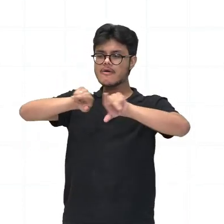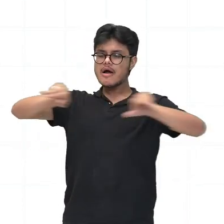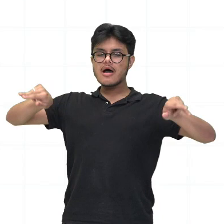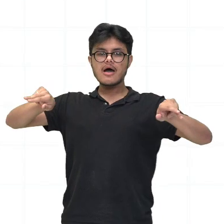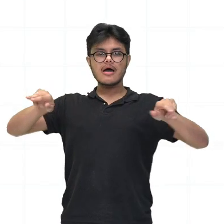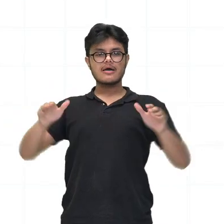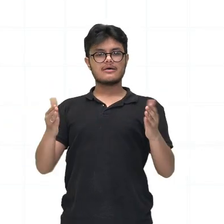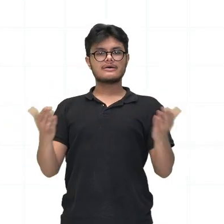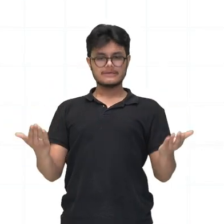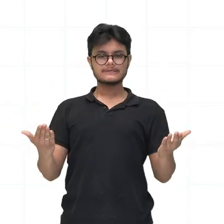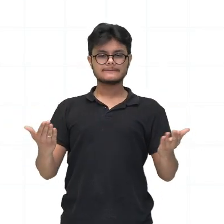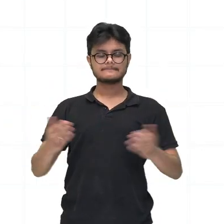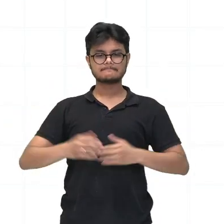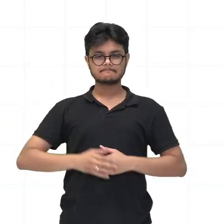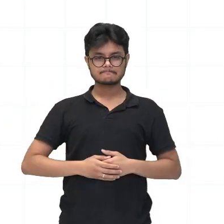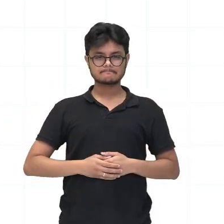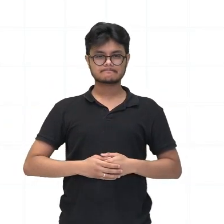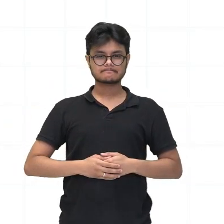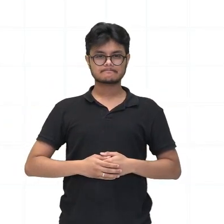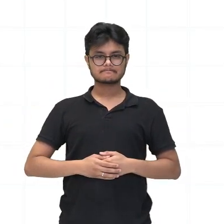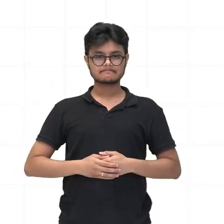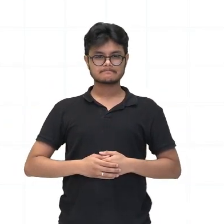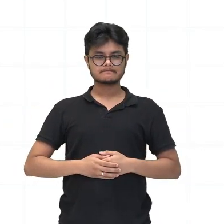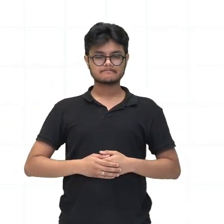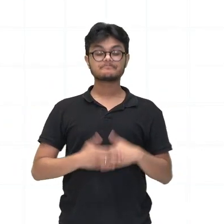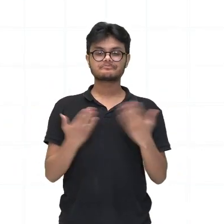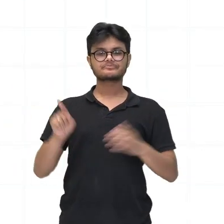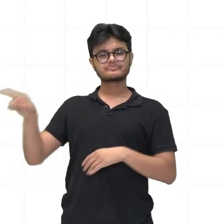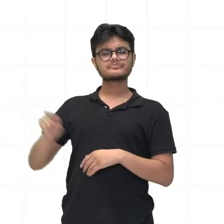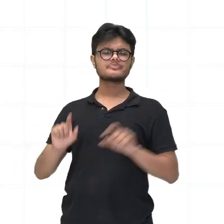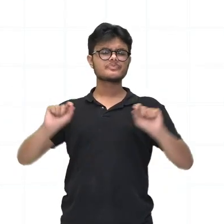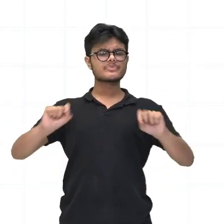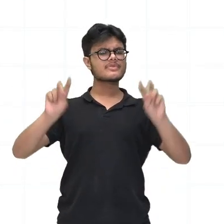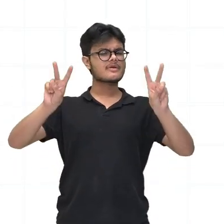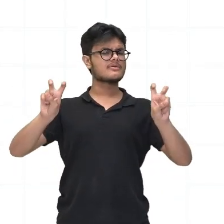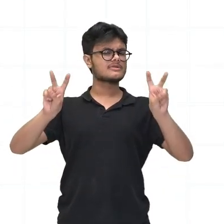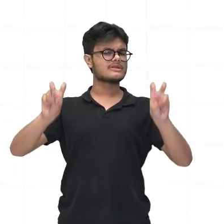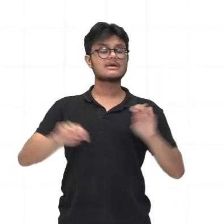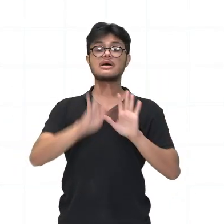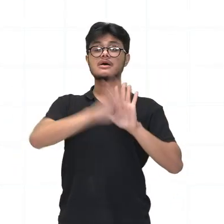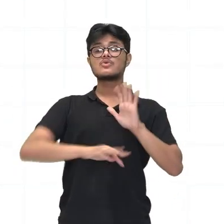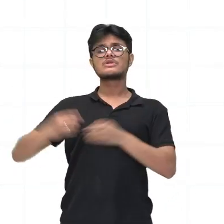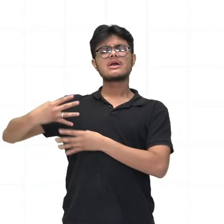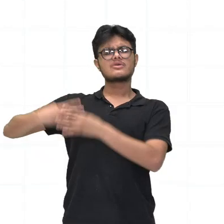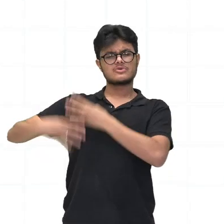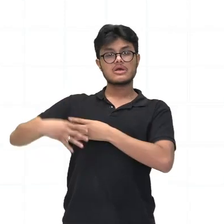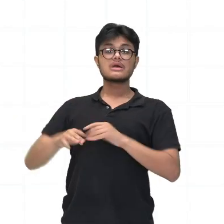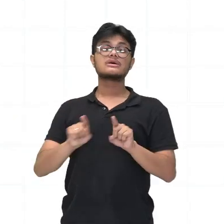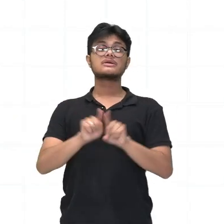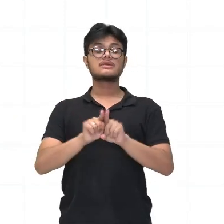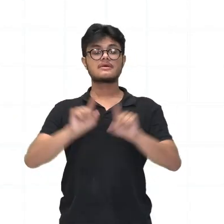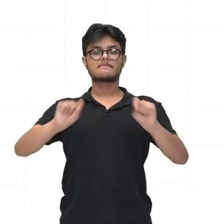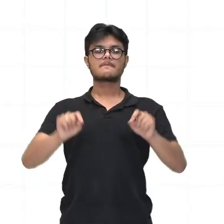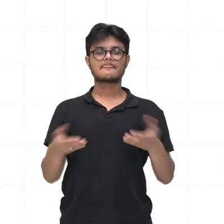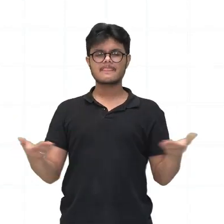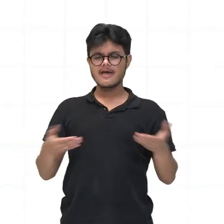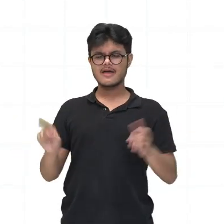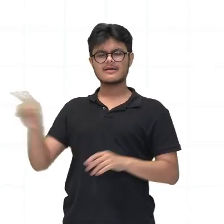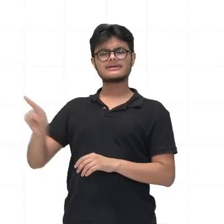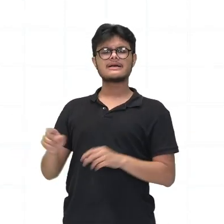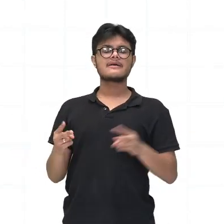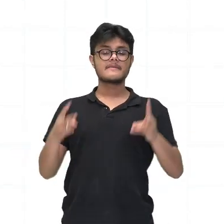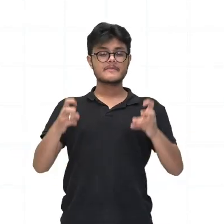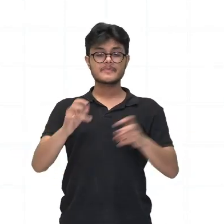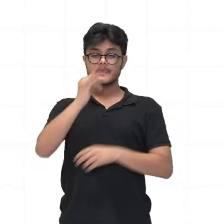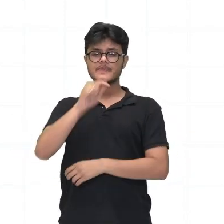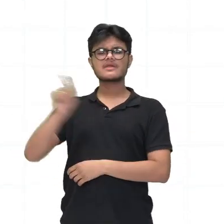bem na ponta do pavio. Então, pessoal, para este soneto, agora vamos observar e